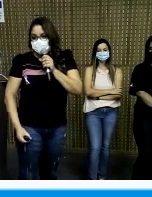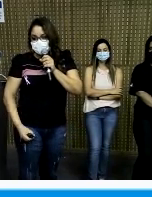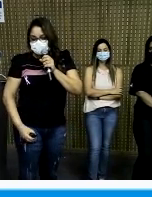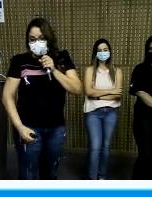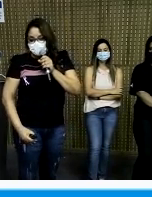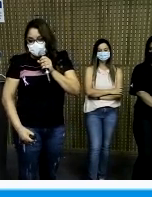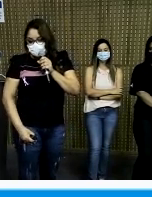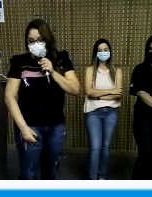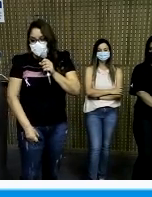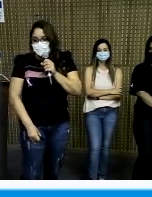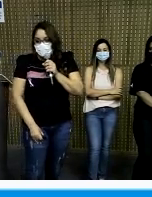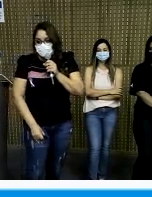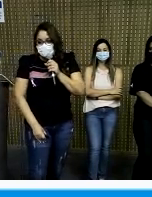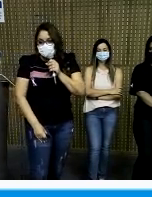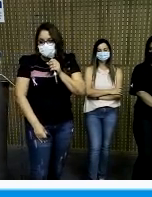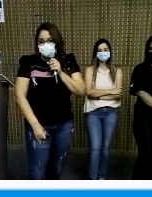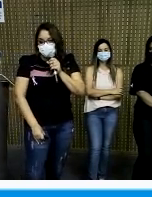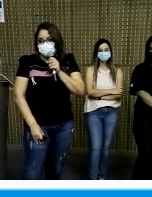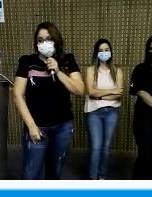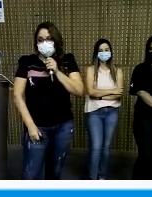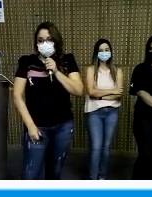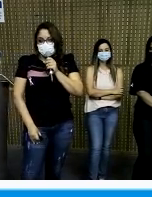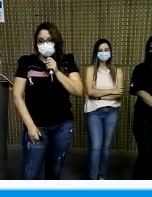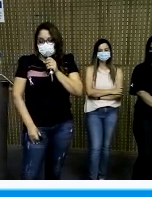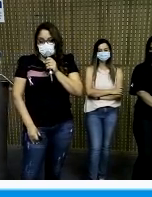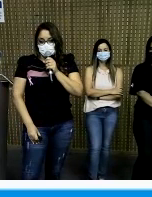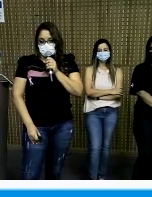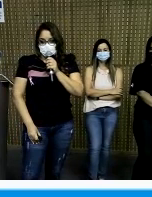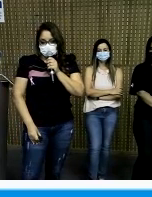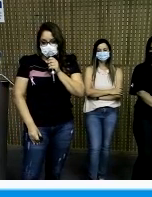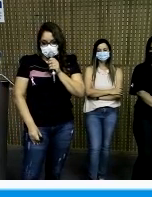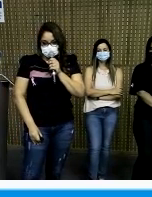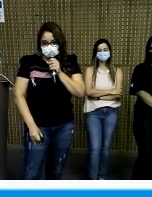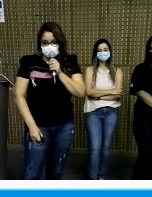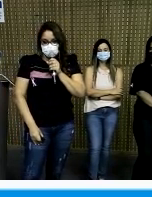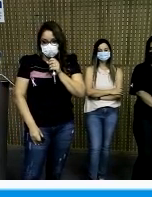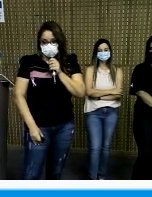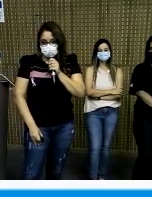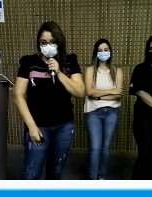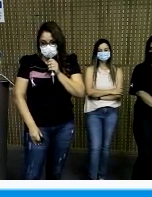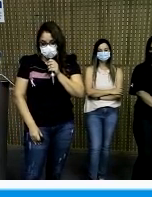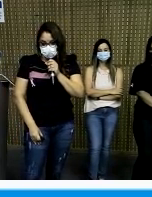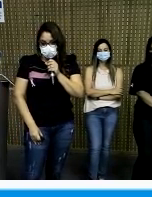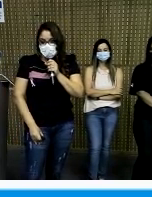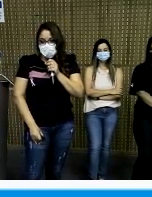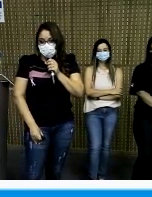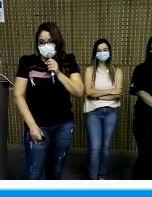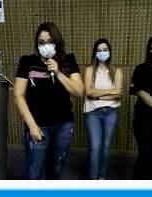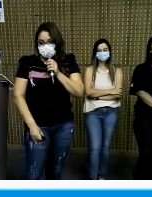a gente observa aqui que do primeiro quadrimestre de